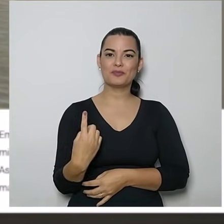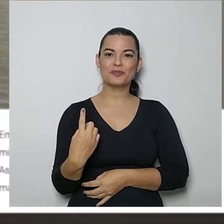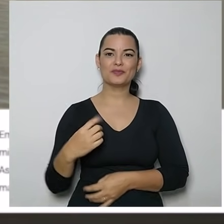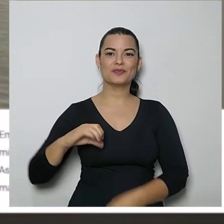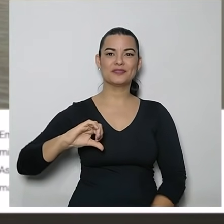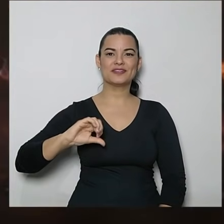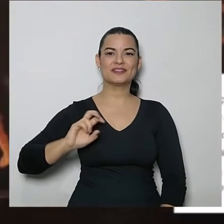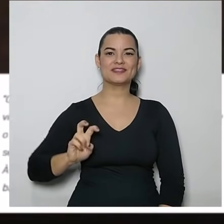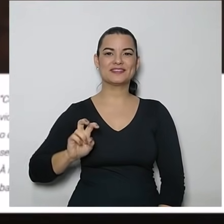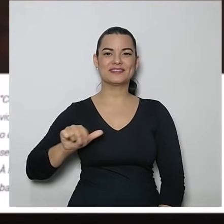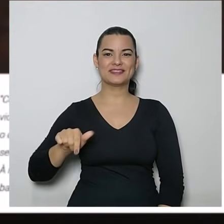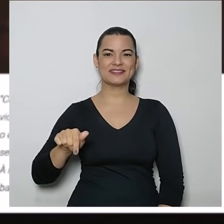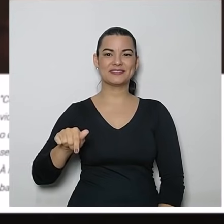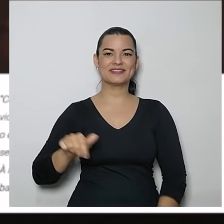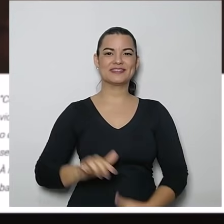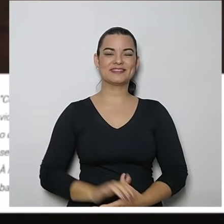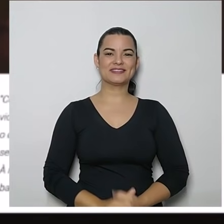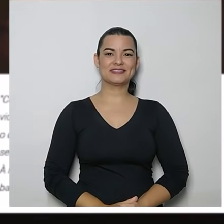1957.